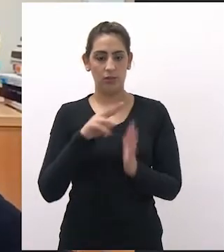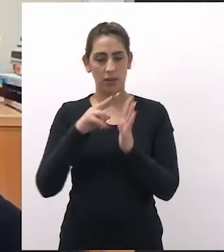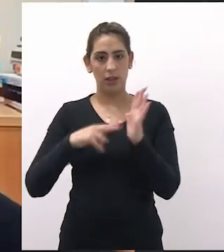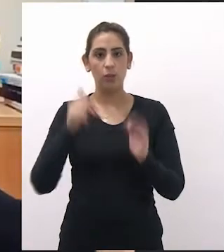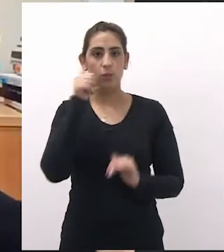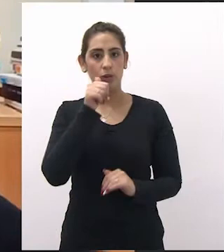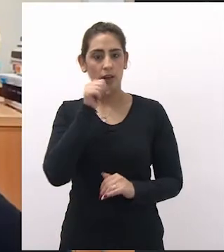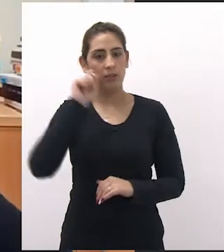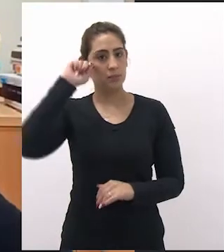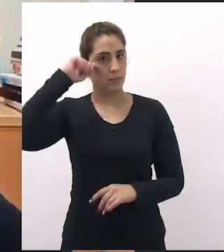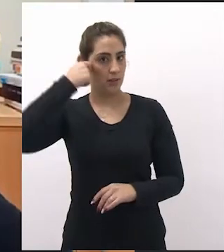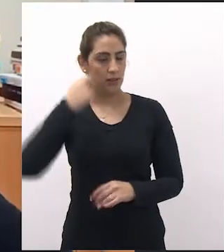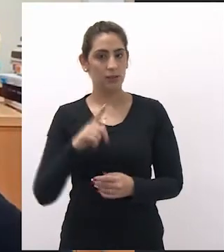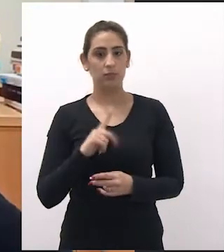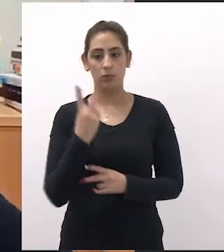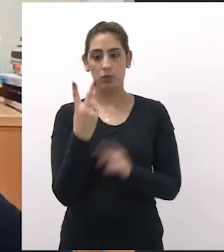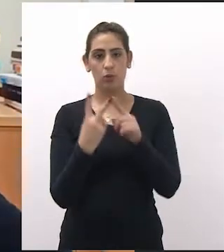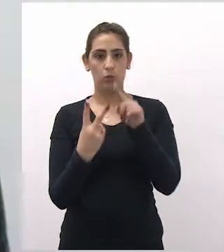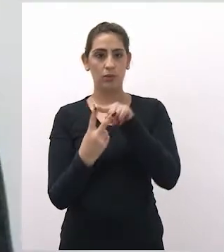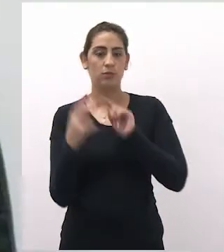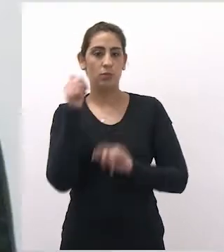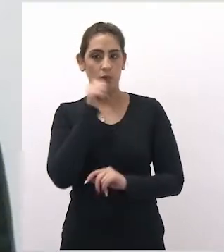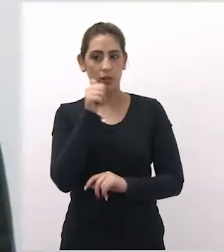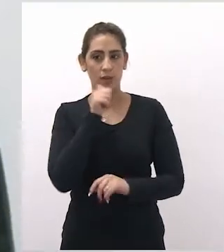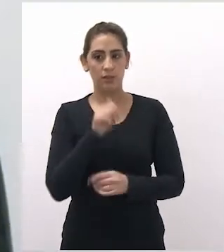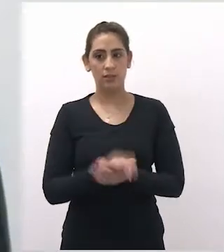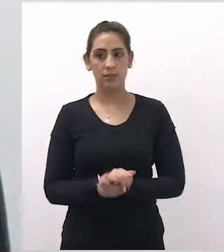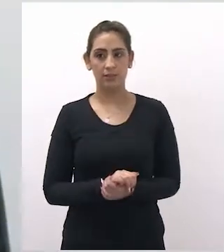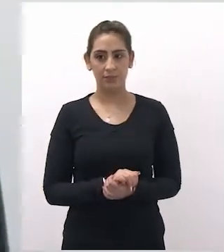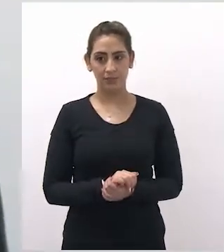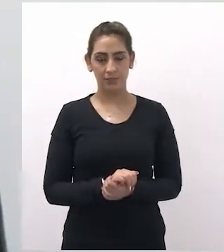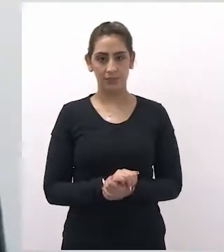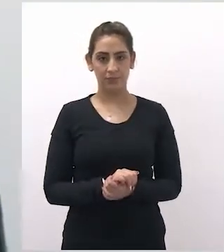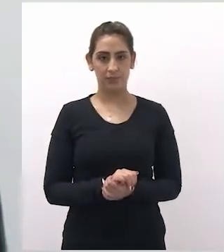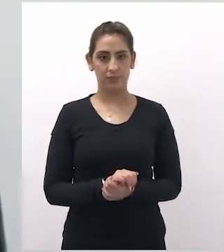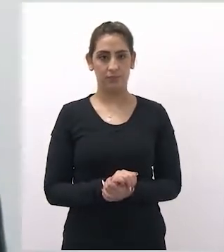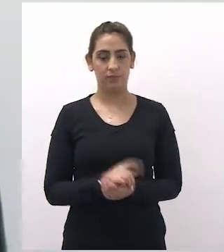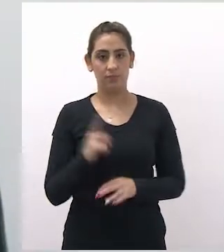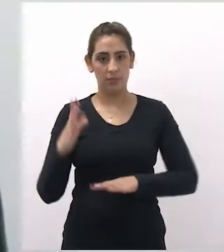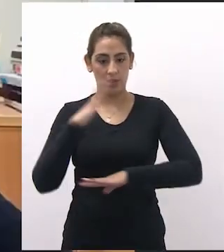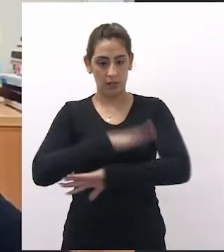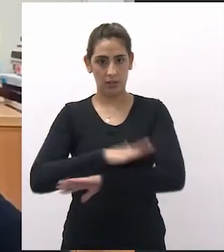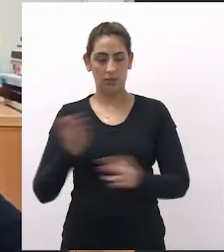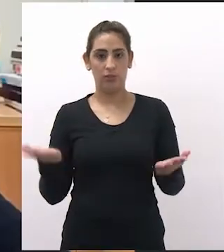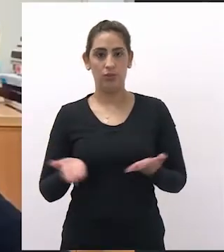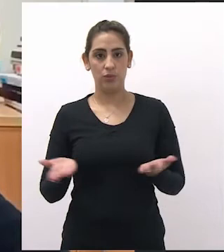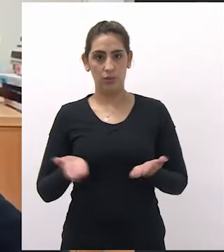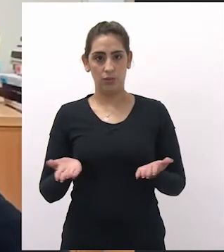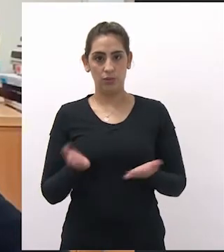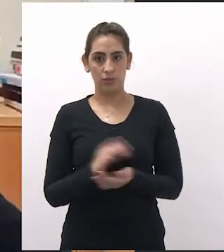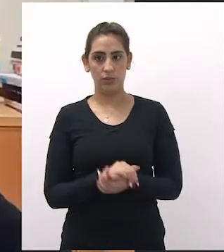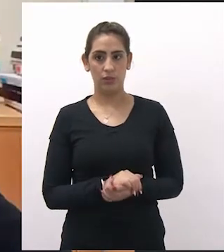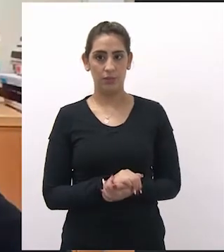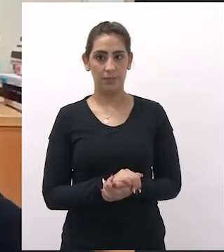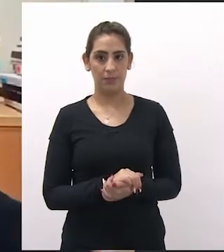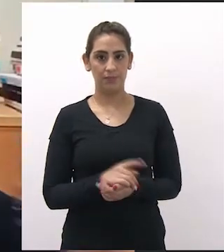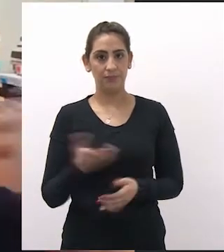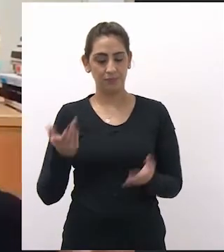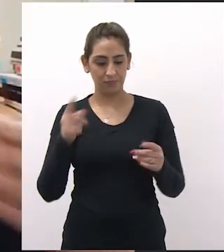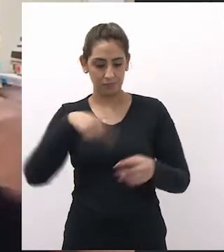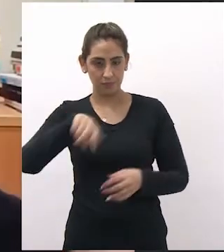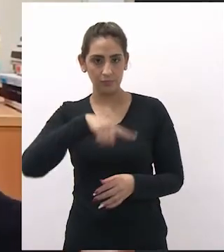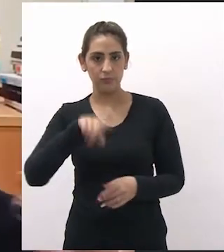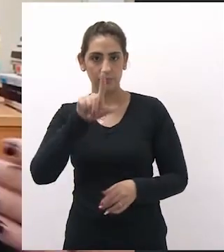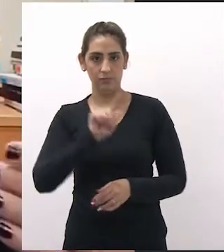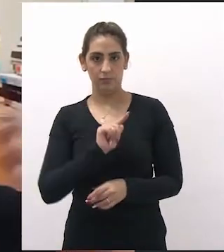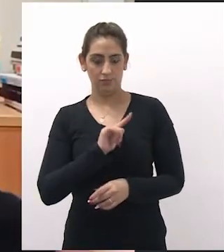mais duas mulheres. Então, nessa tarde de hoje, vocês vão